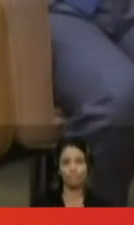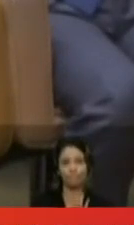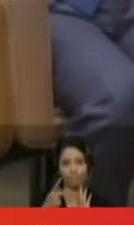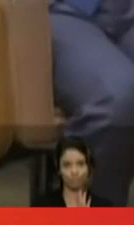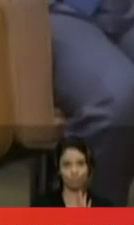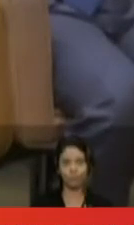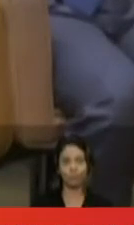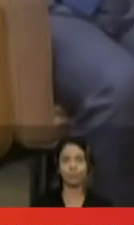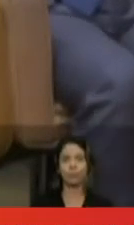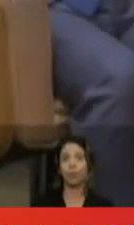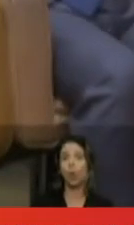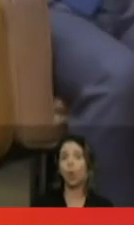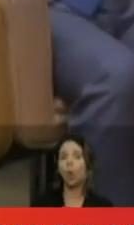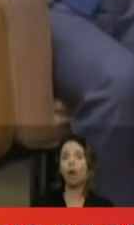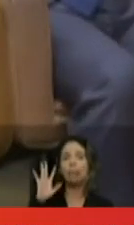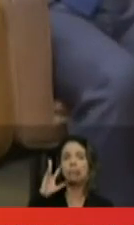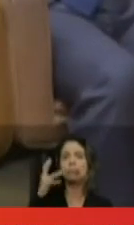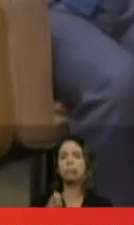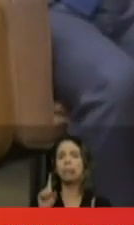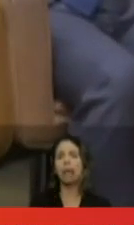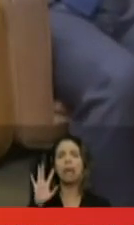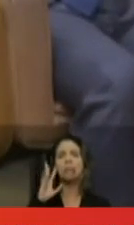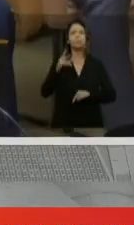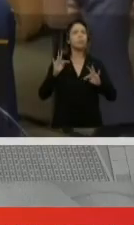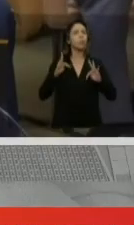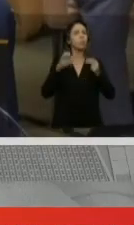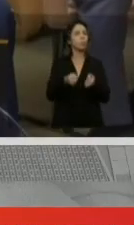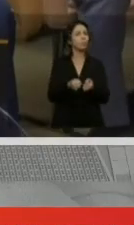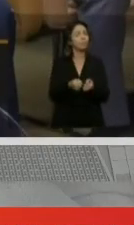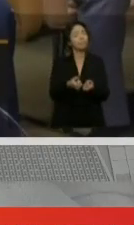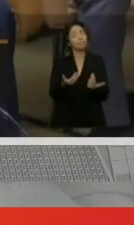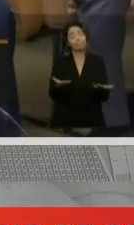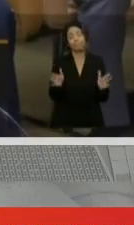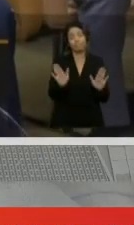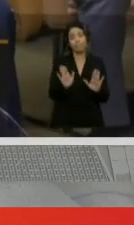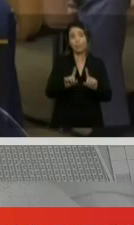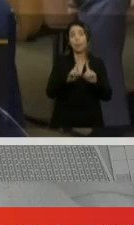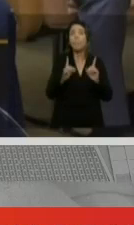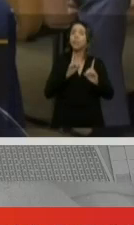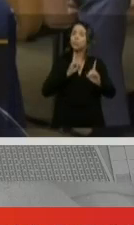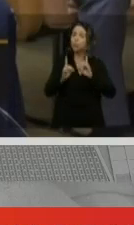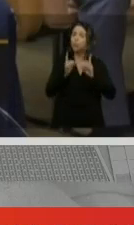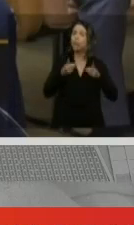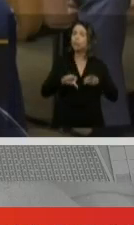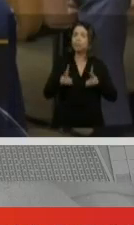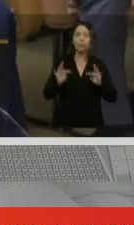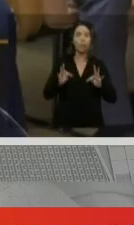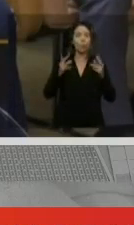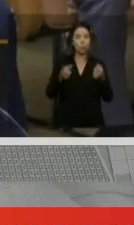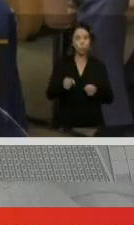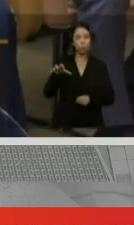nessa tua fala que eu acho válido da gente dizer isso aqui. Você mencionou dessa questão do vídeo no Supremo Tribunal Federal sendo